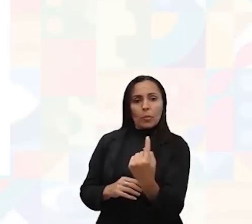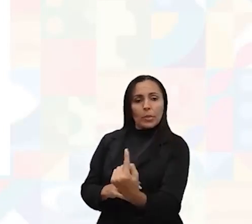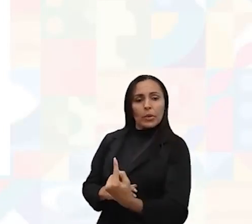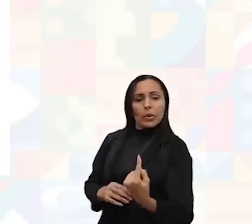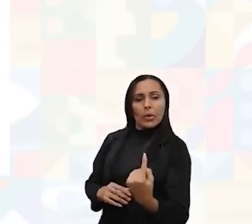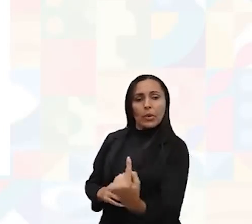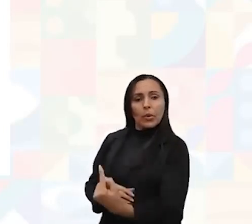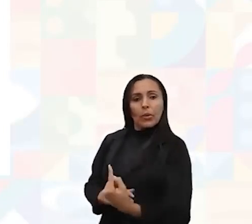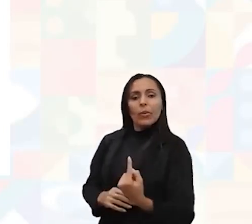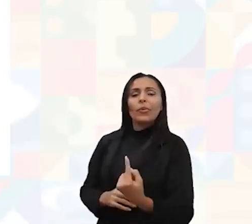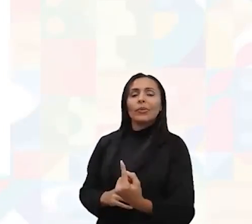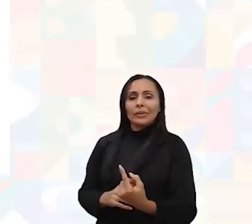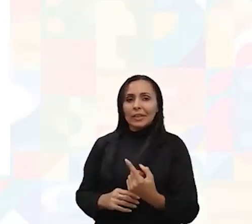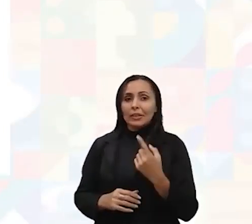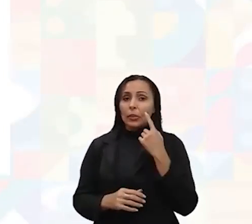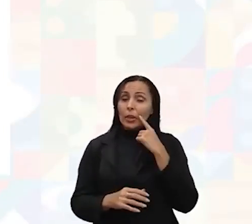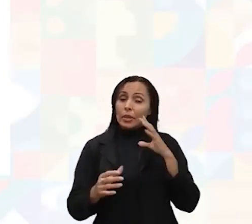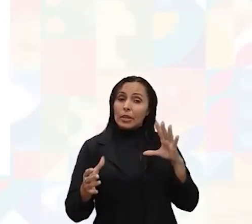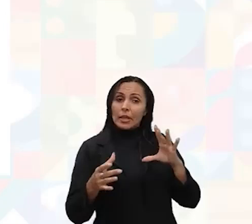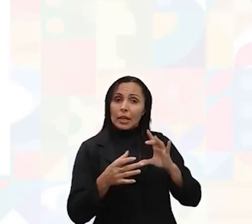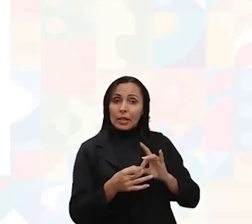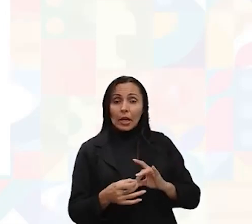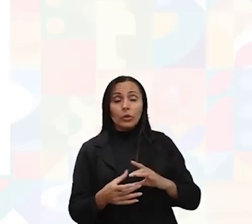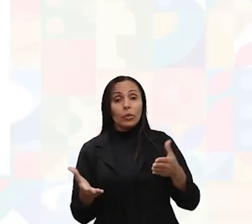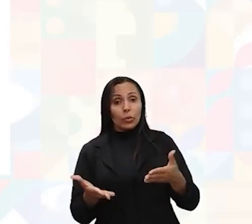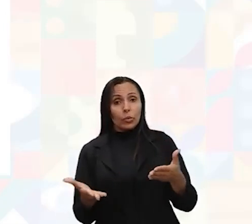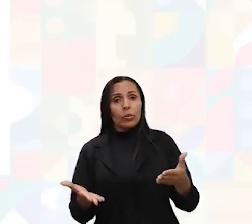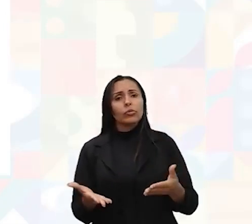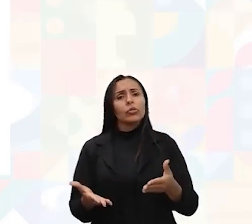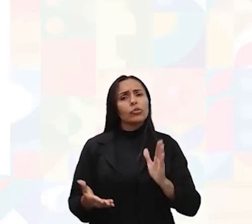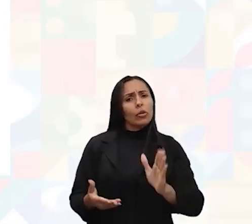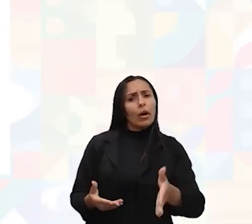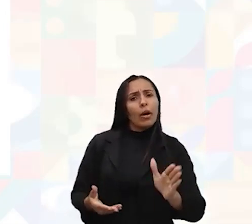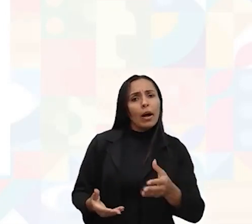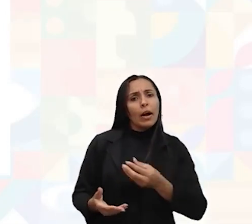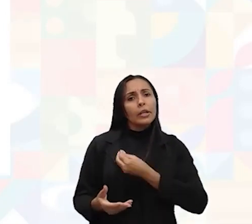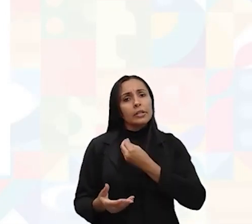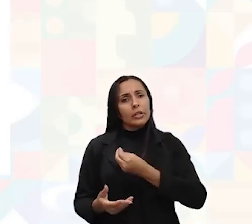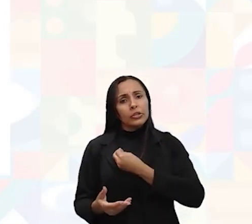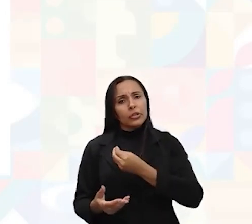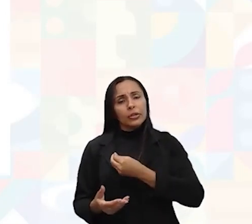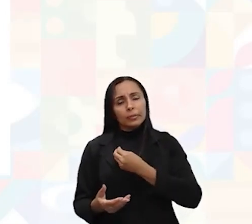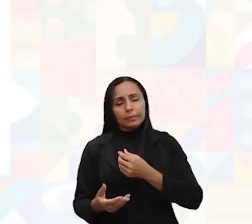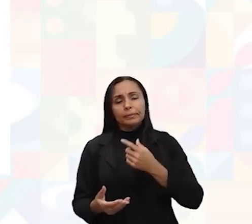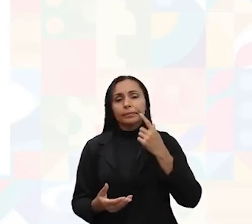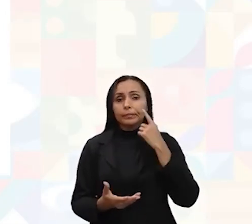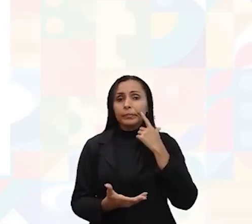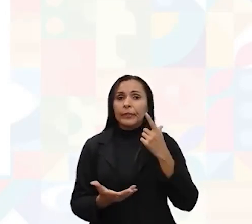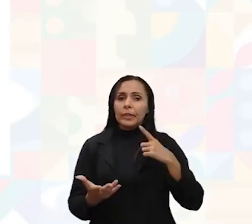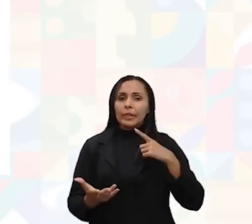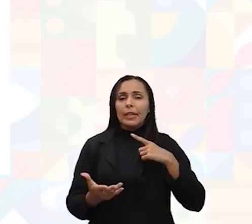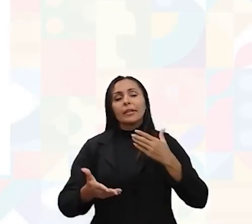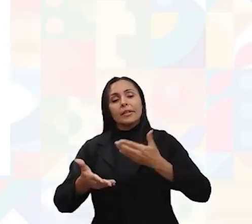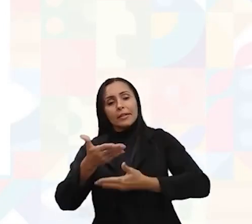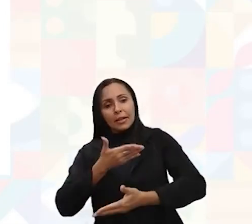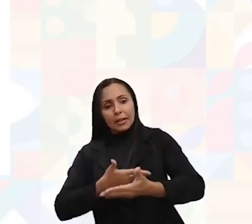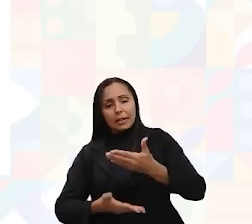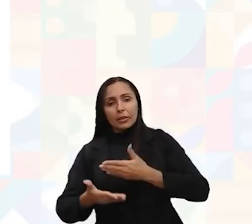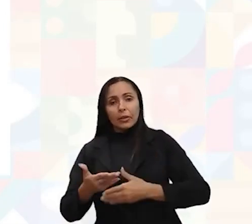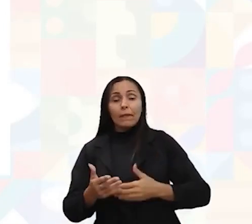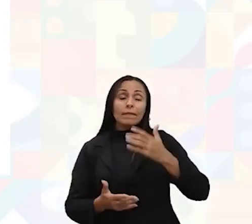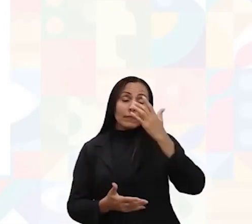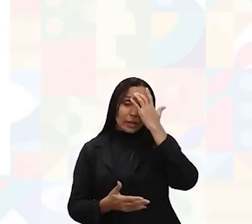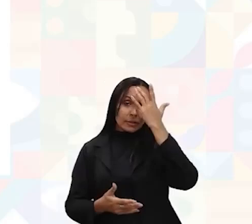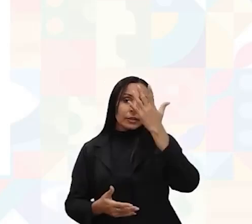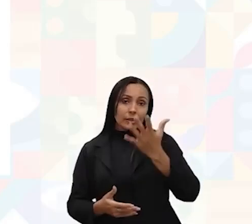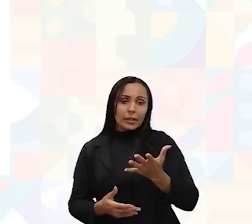Tudo isso integrado a ela, né? Hoje já existem dispositivos que têm essa integração,